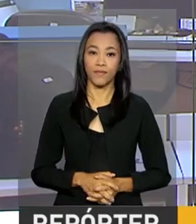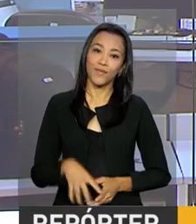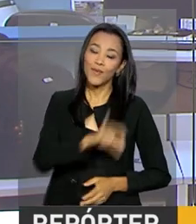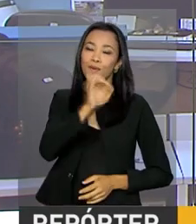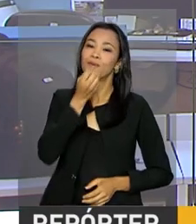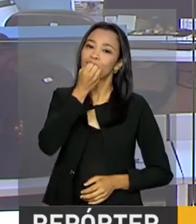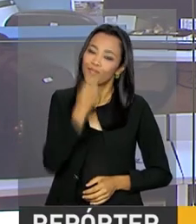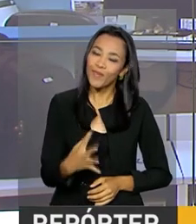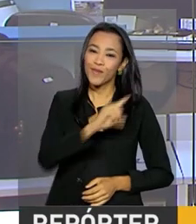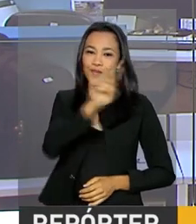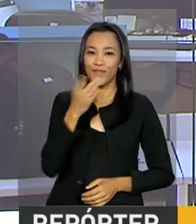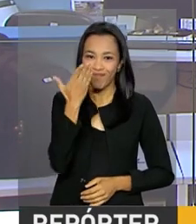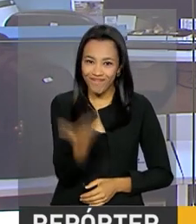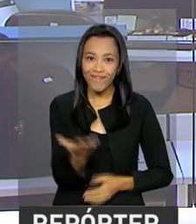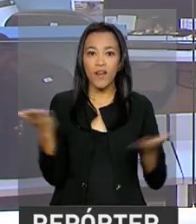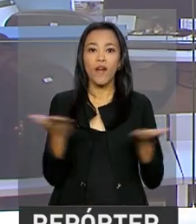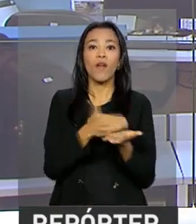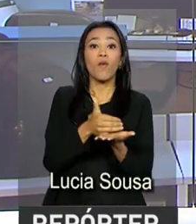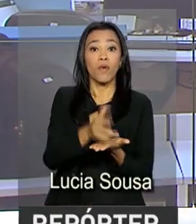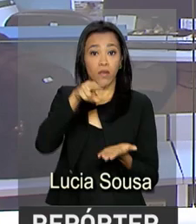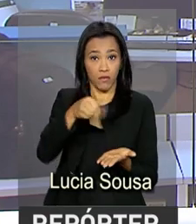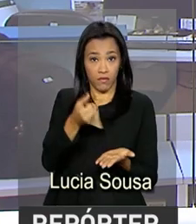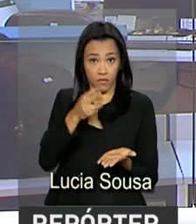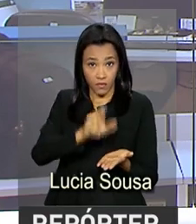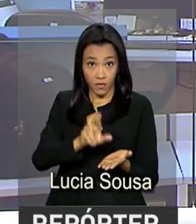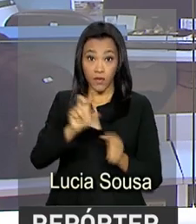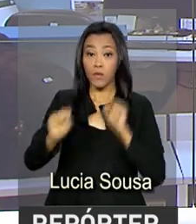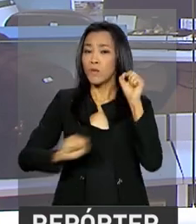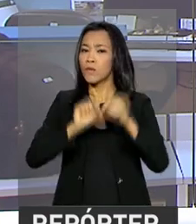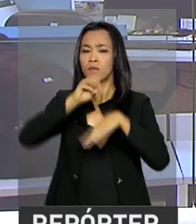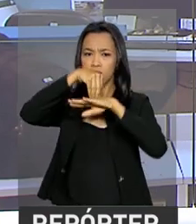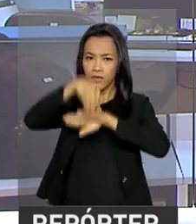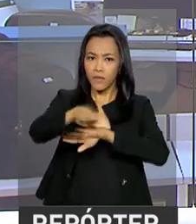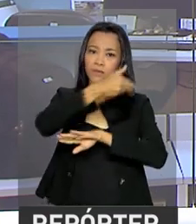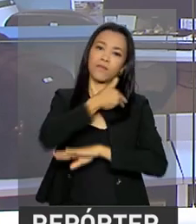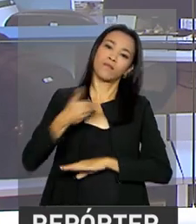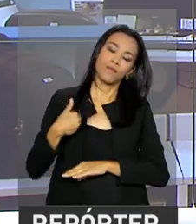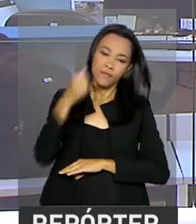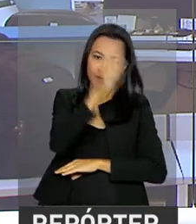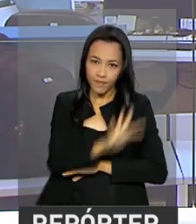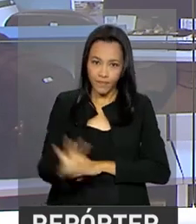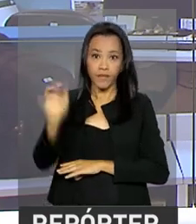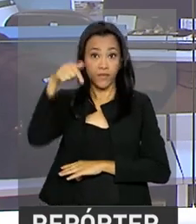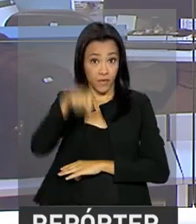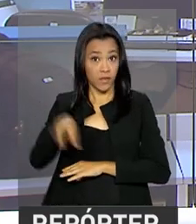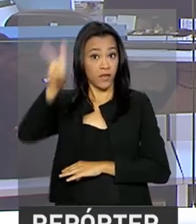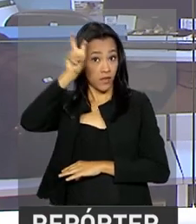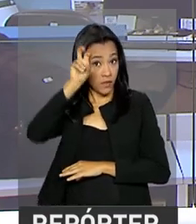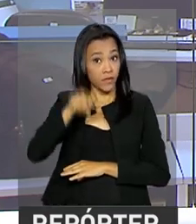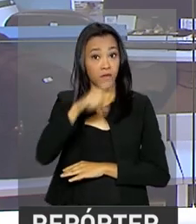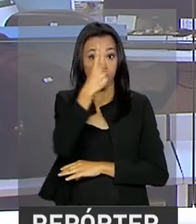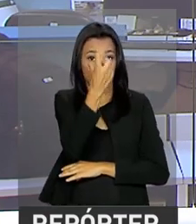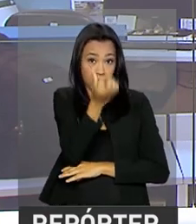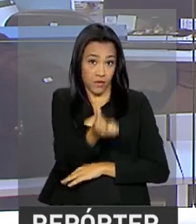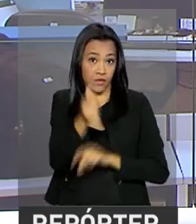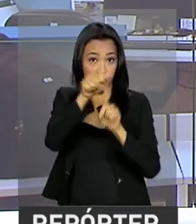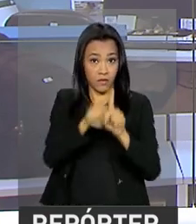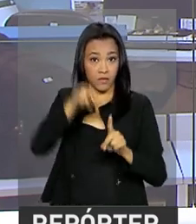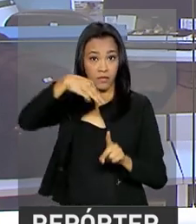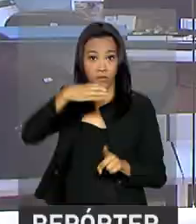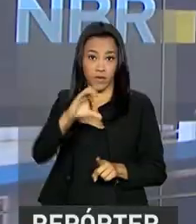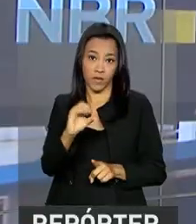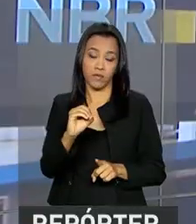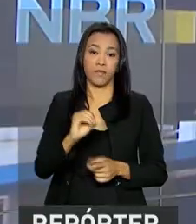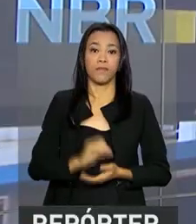Olá, um bom dia para você. Começa agora o Repórter NBR com as notícias do governo federal desta quinta-feira, 16